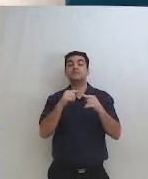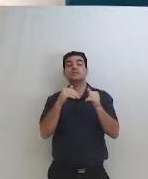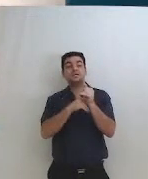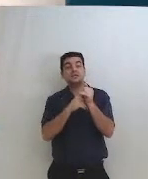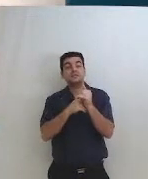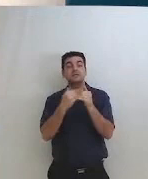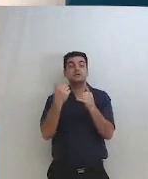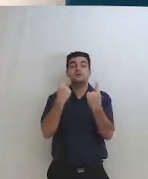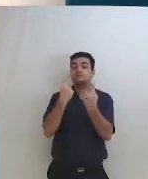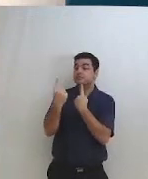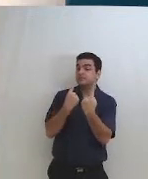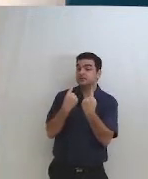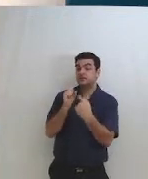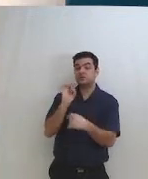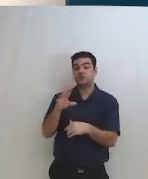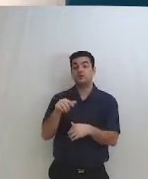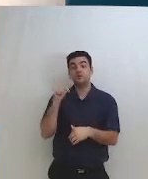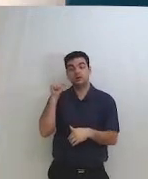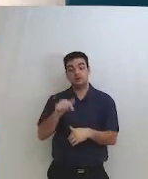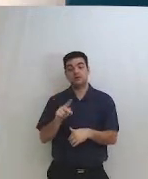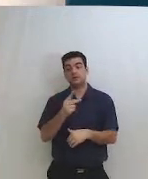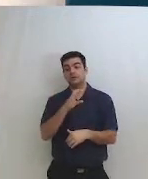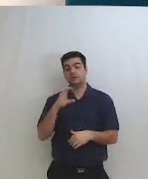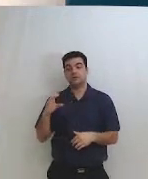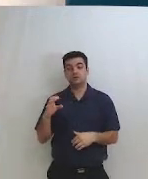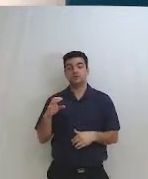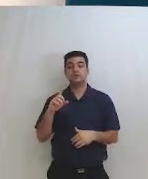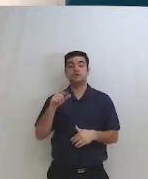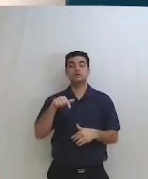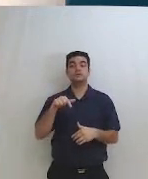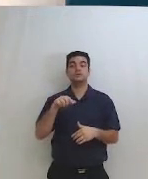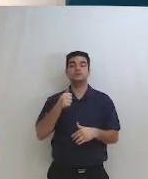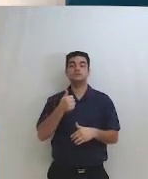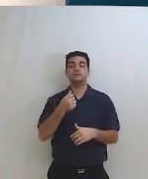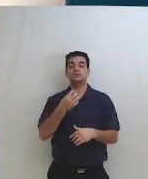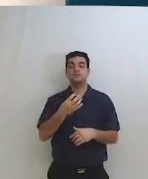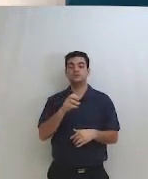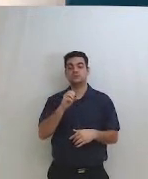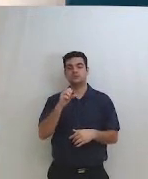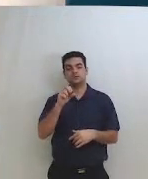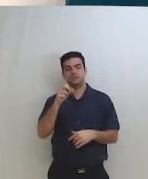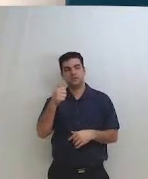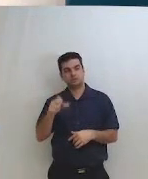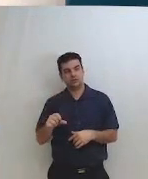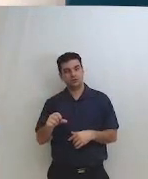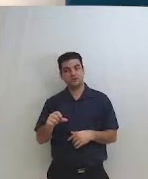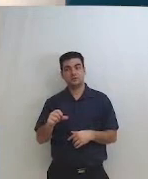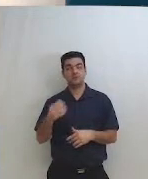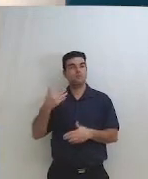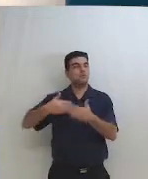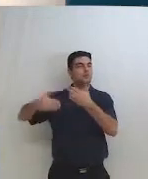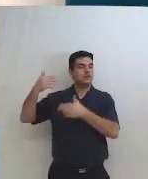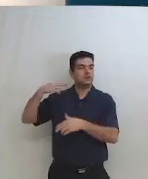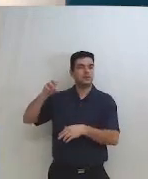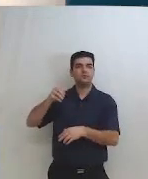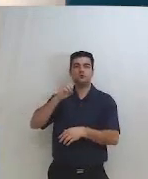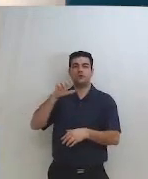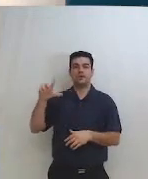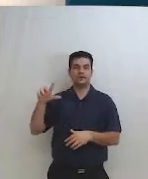grava regimental nos embargos declaratórios, no recurso especial 1.843.519, relatoria do ministro Joel Passioni.